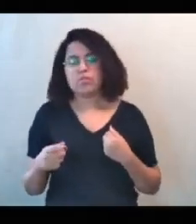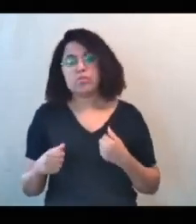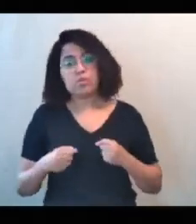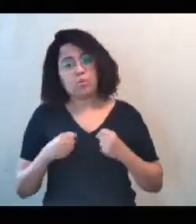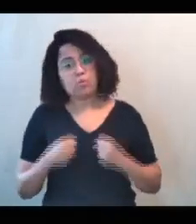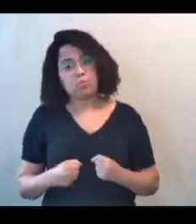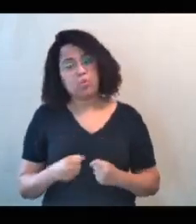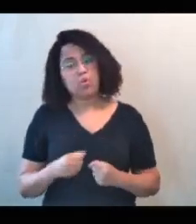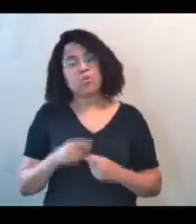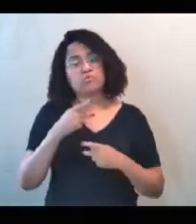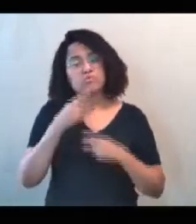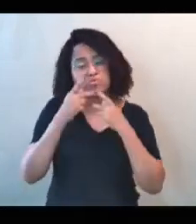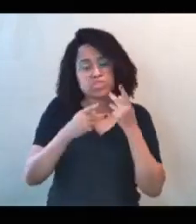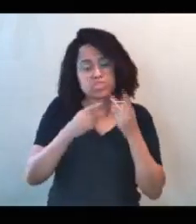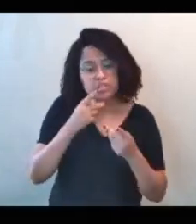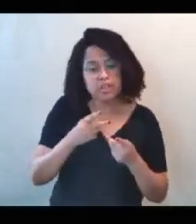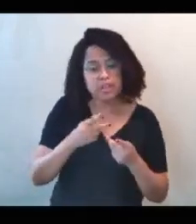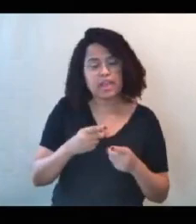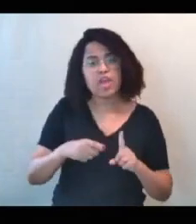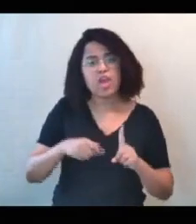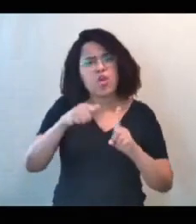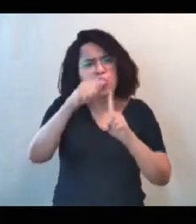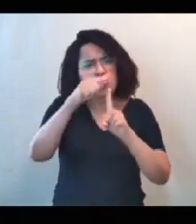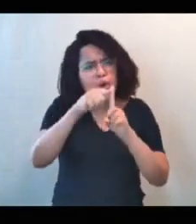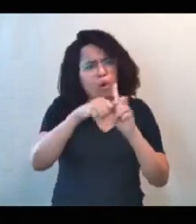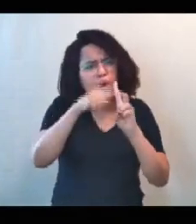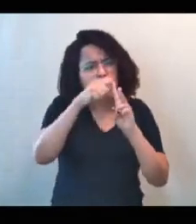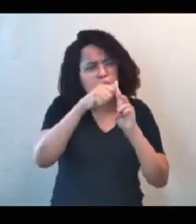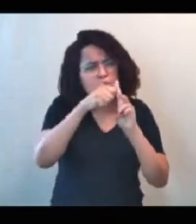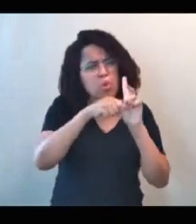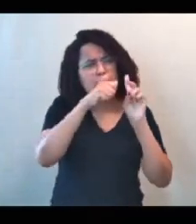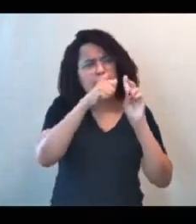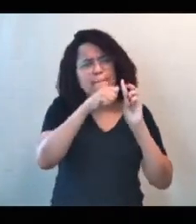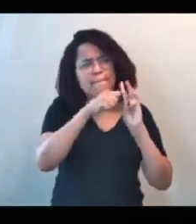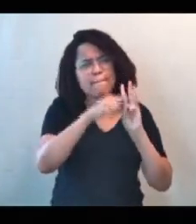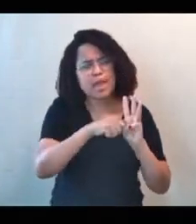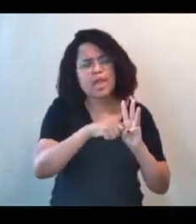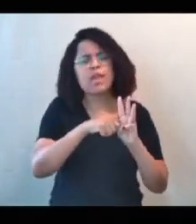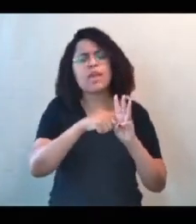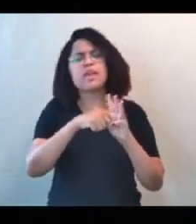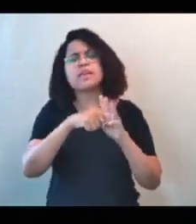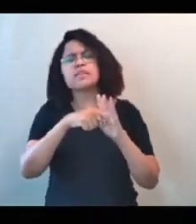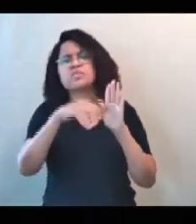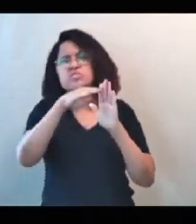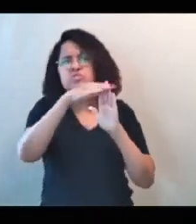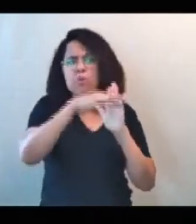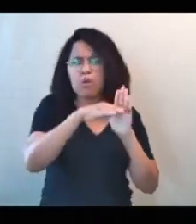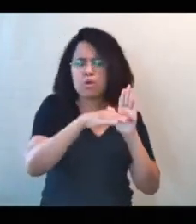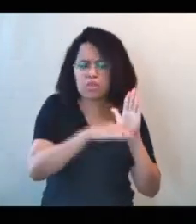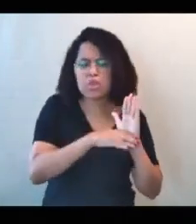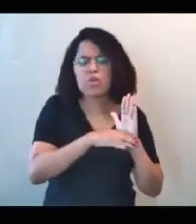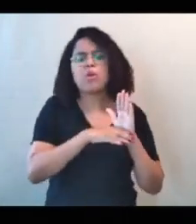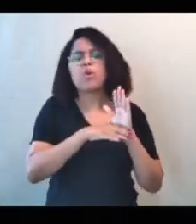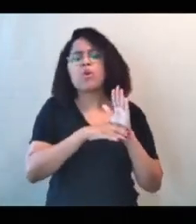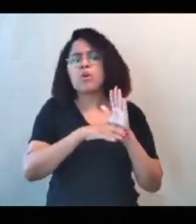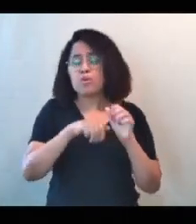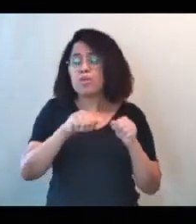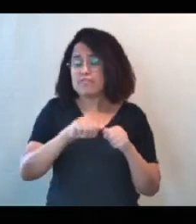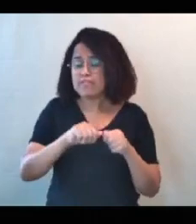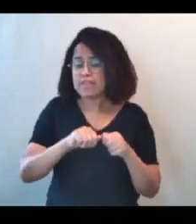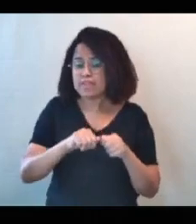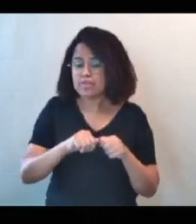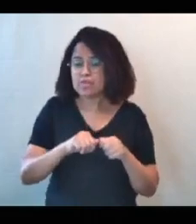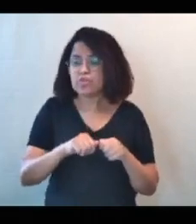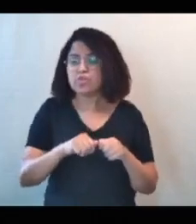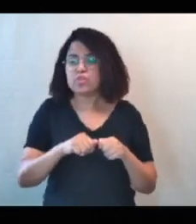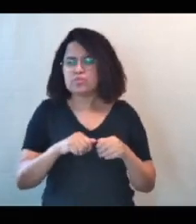posso falar para a senhora é que todo mês esse controle é feito. Para gerar os créditos, nós temos que enviar